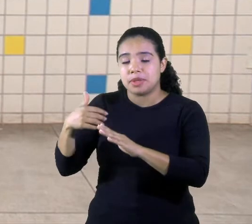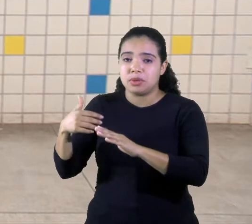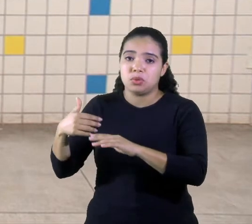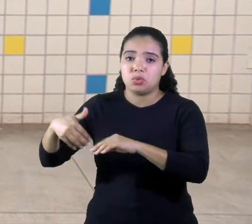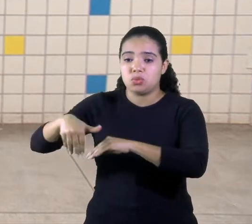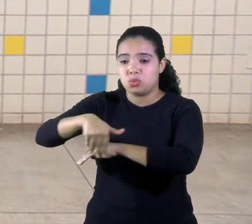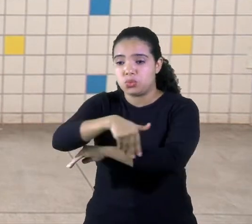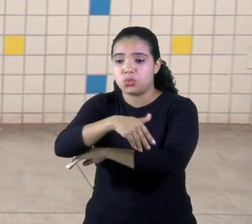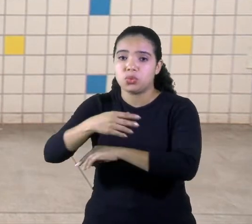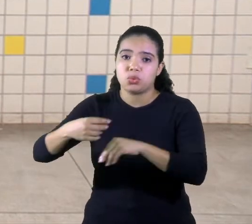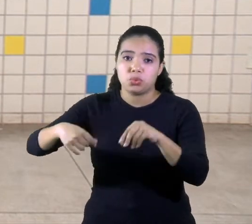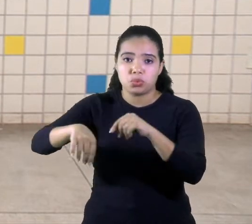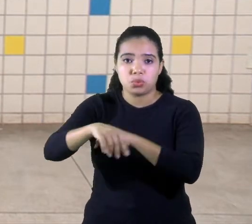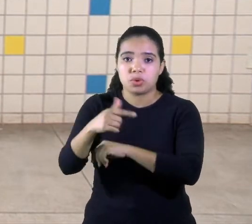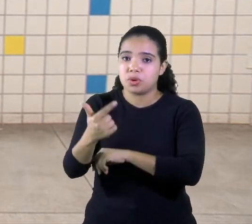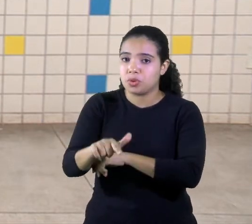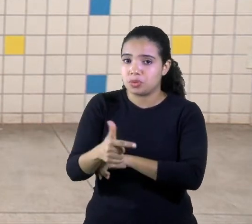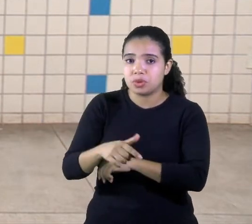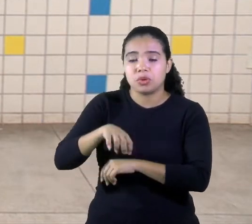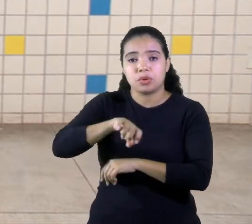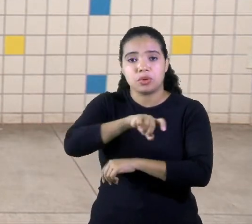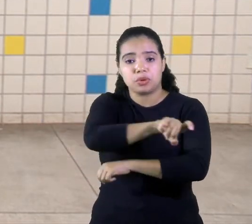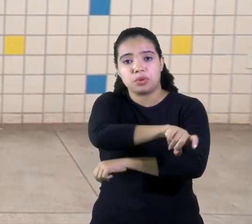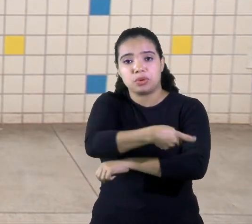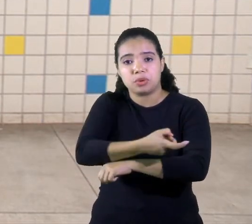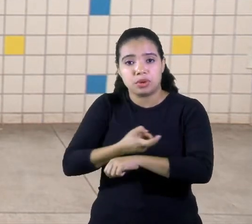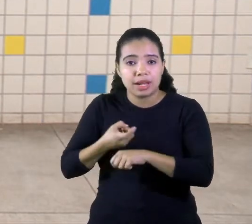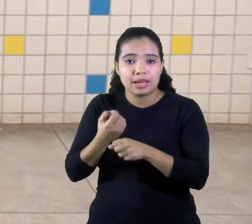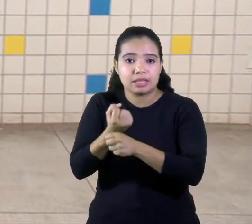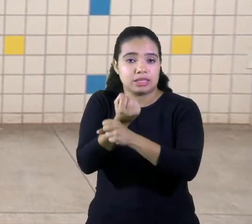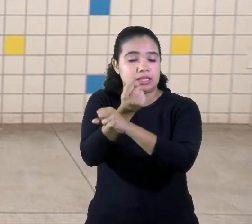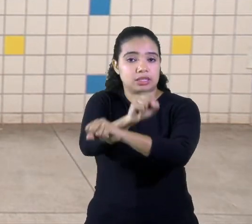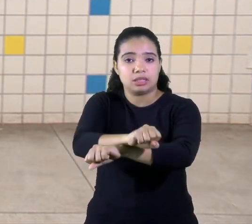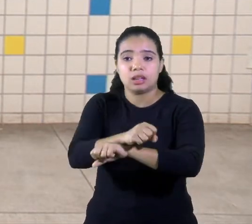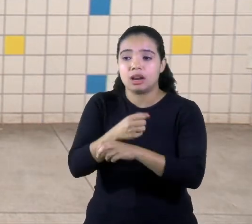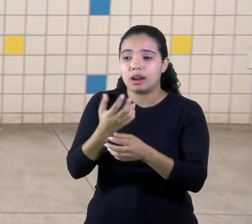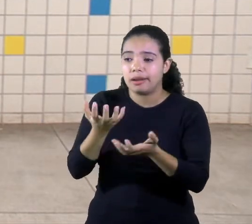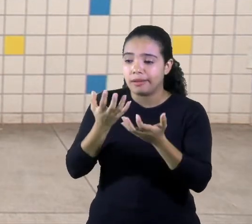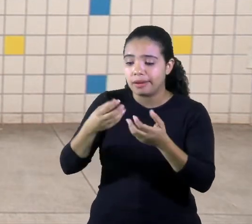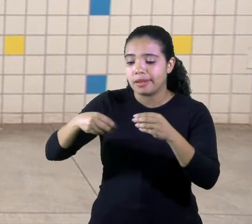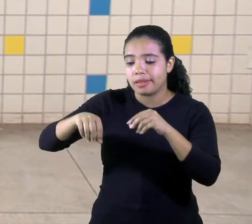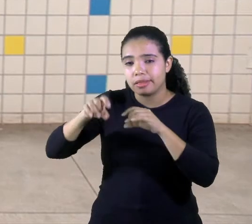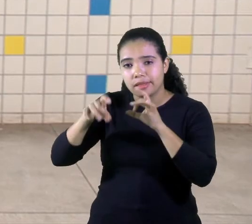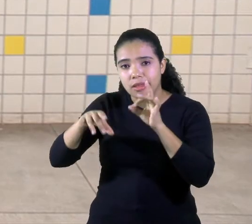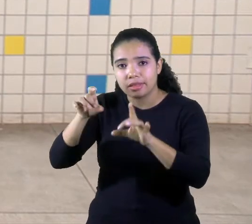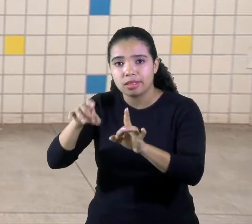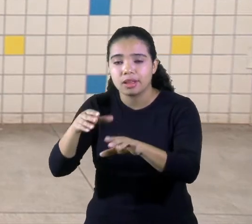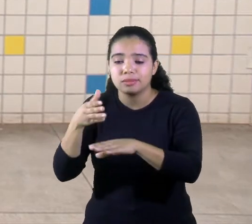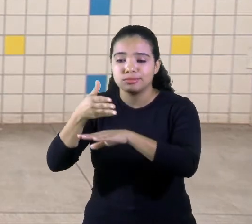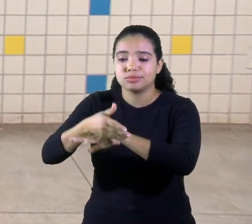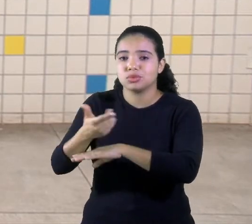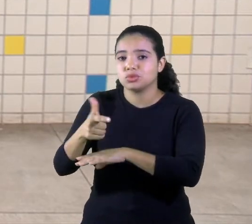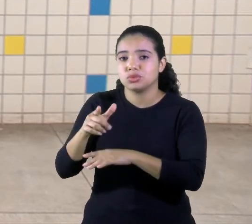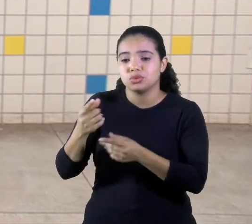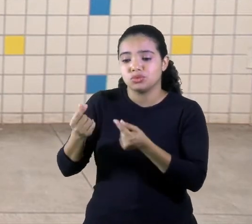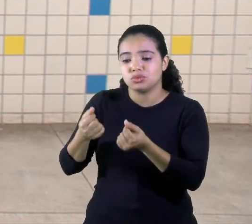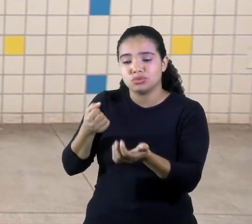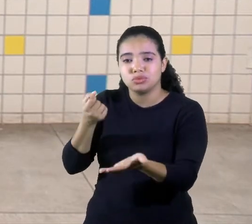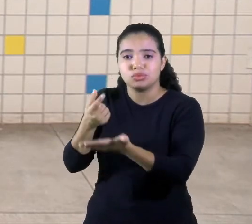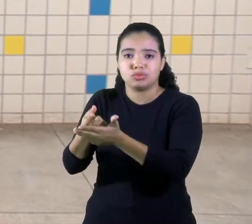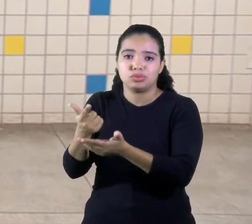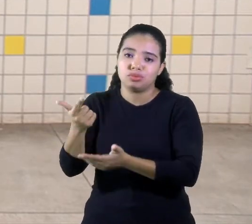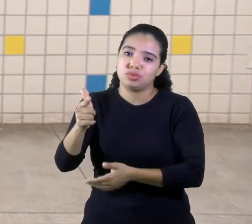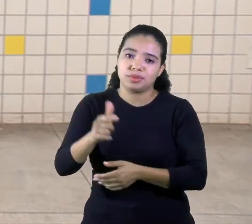não tinham terra, e os ex-escravos queriam ter uma terra para cultivar, não tinham acesso porque não tinham dinheiro para